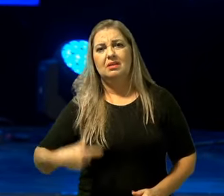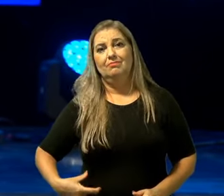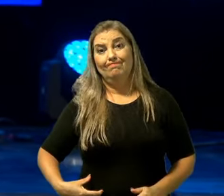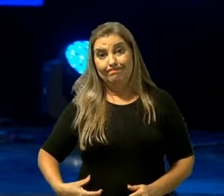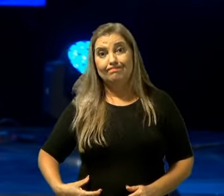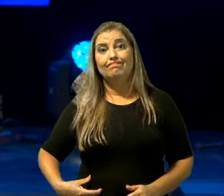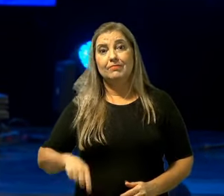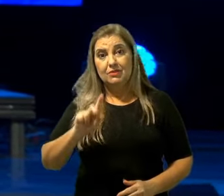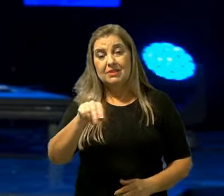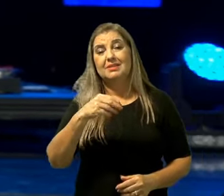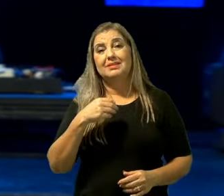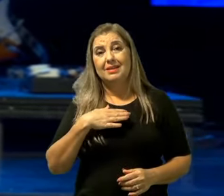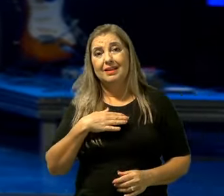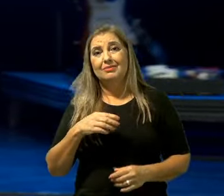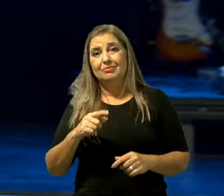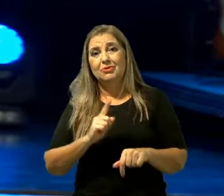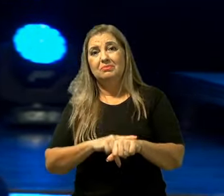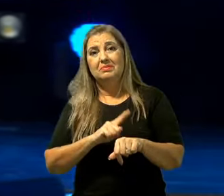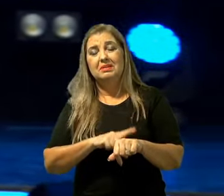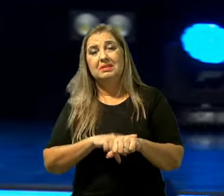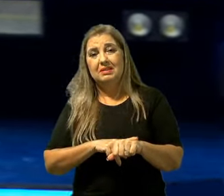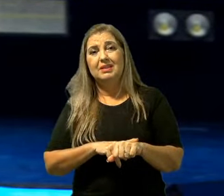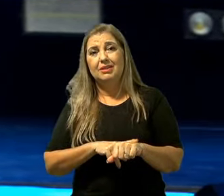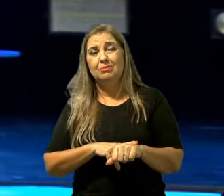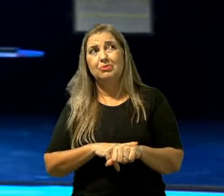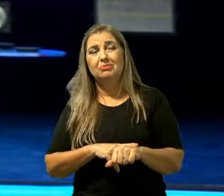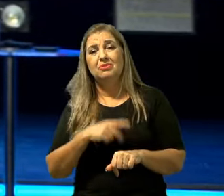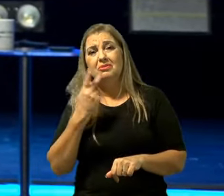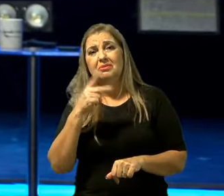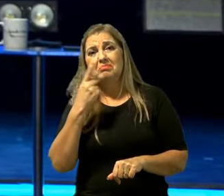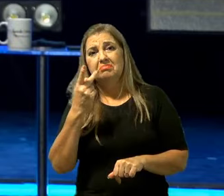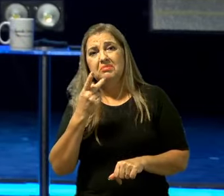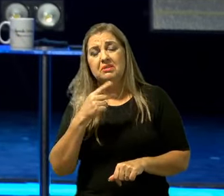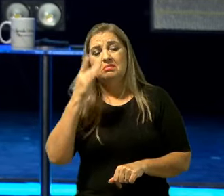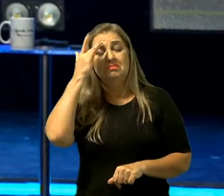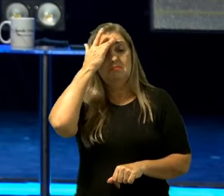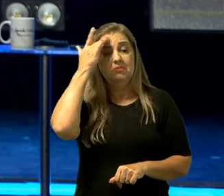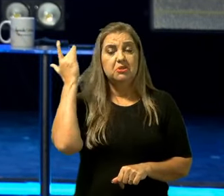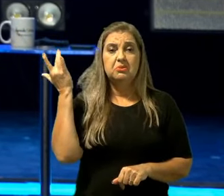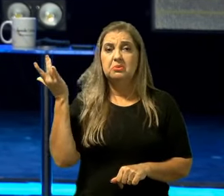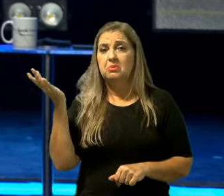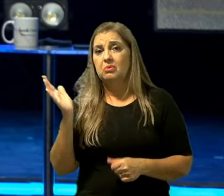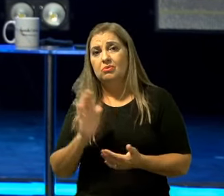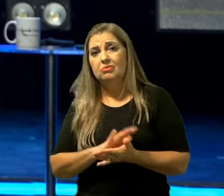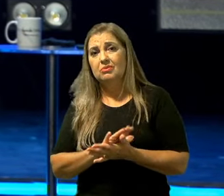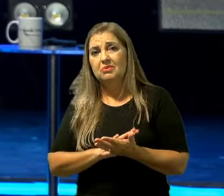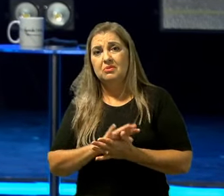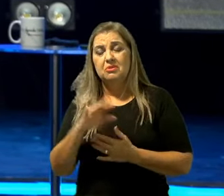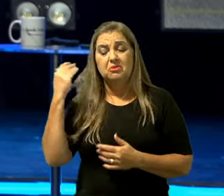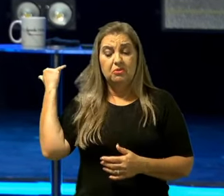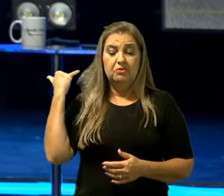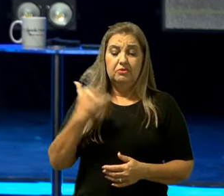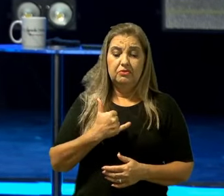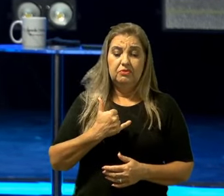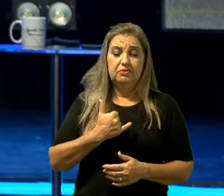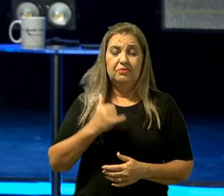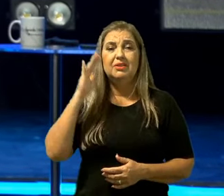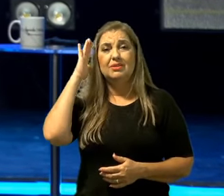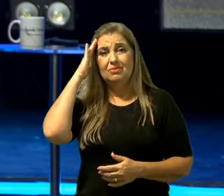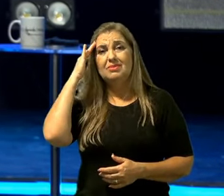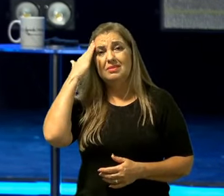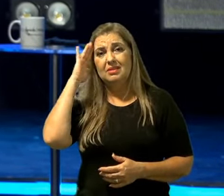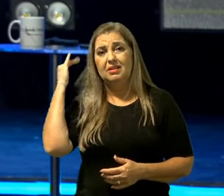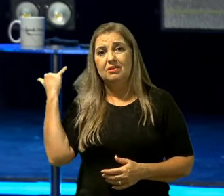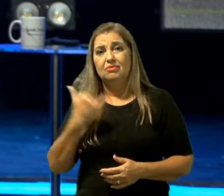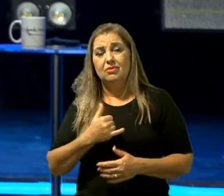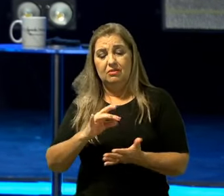Talvez você está passando por uma estação onde você está falando assim: cara, ninguém, eu sei o que eu ouvi de Deus, eu sei qual foi a realidade que eu